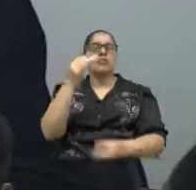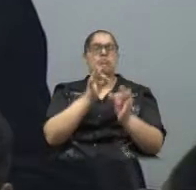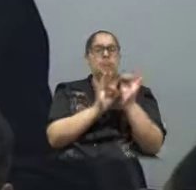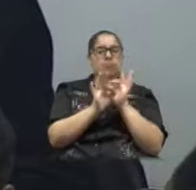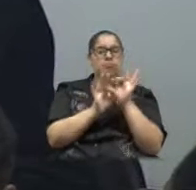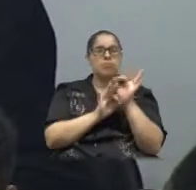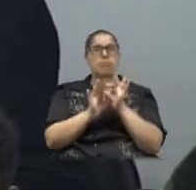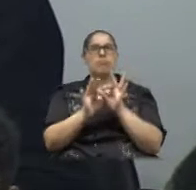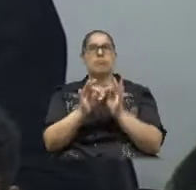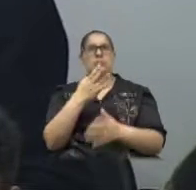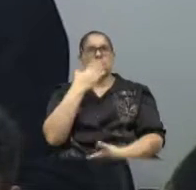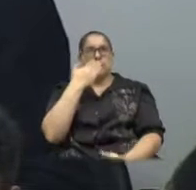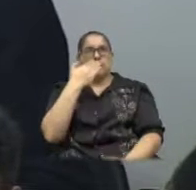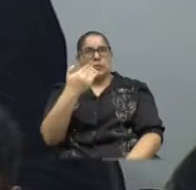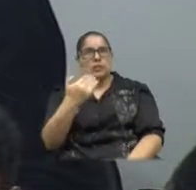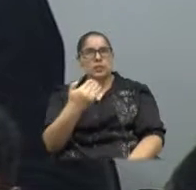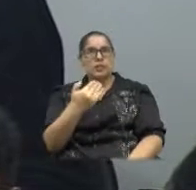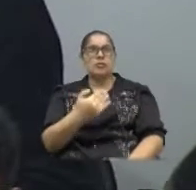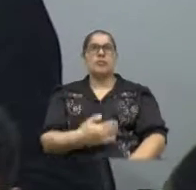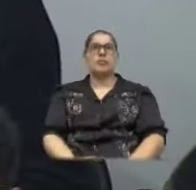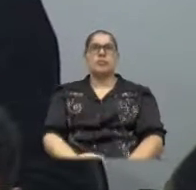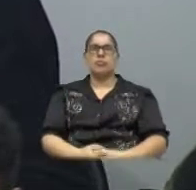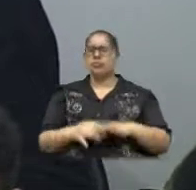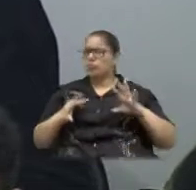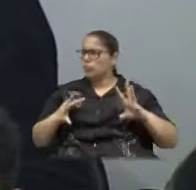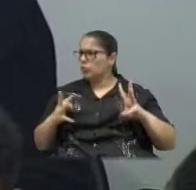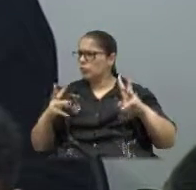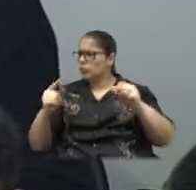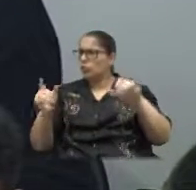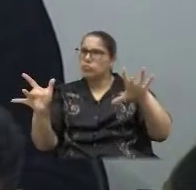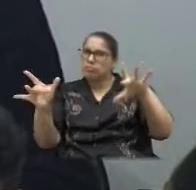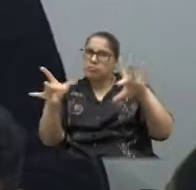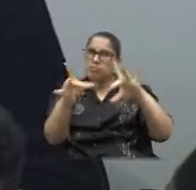se faz extensiva a todos nós vereadores.